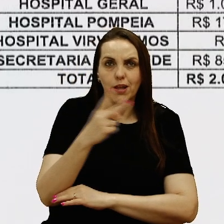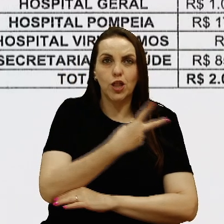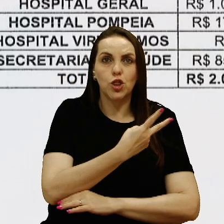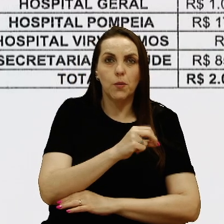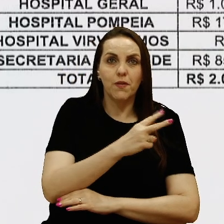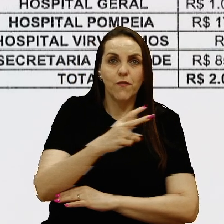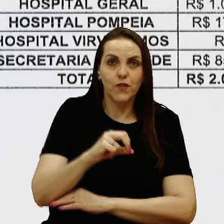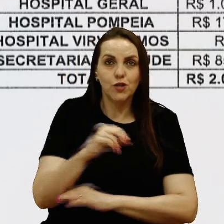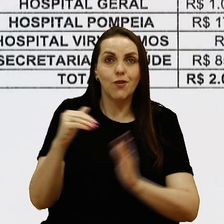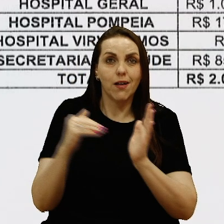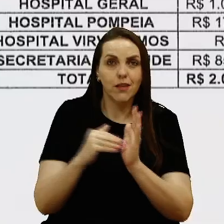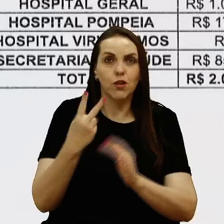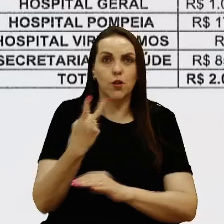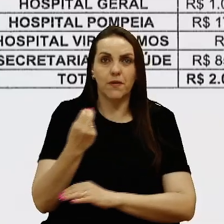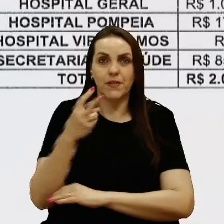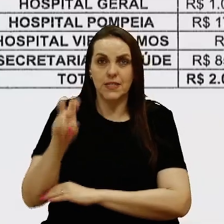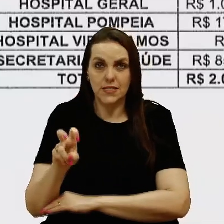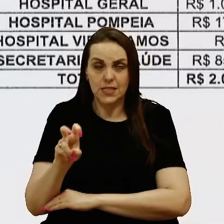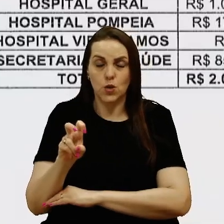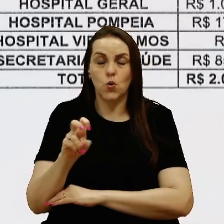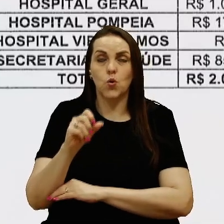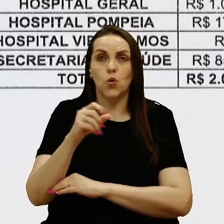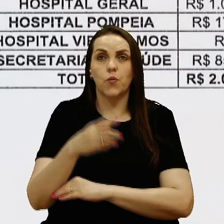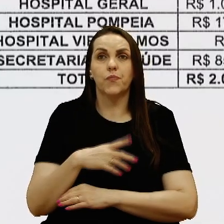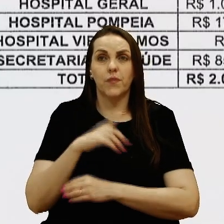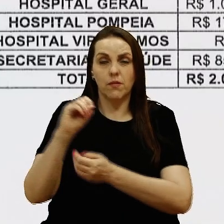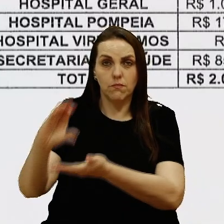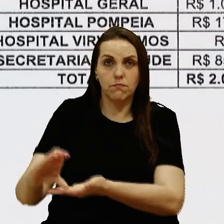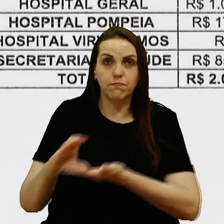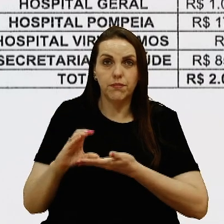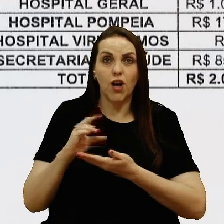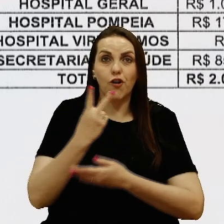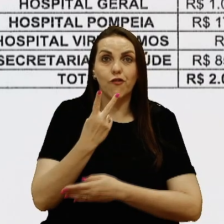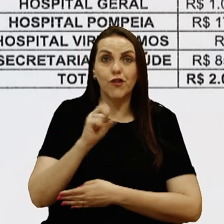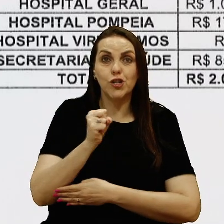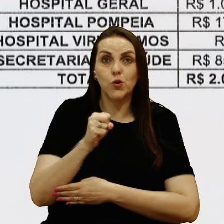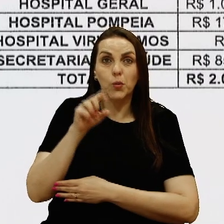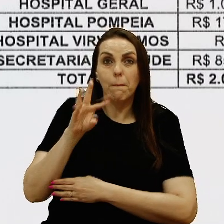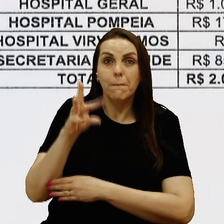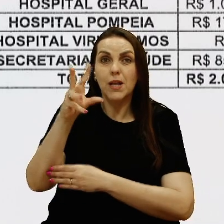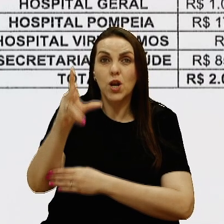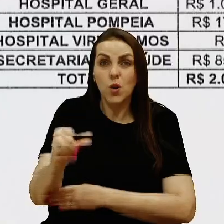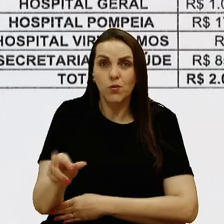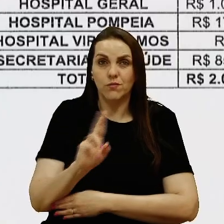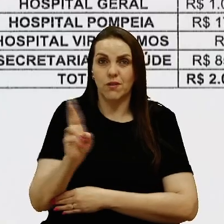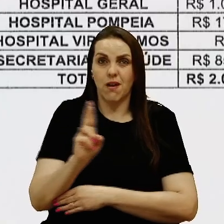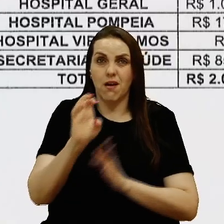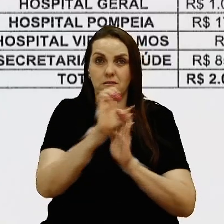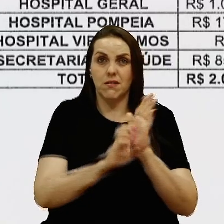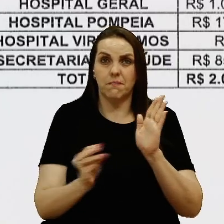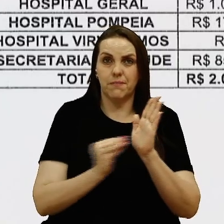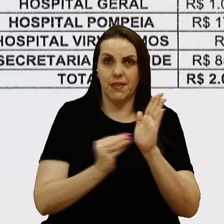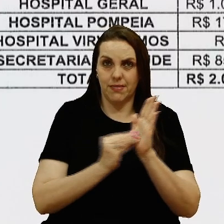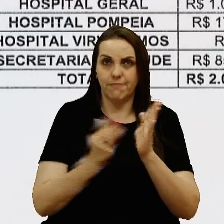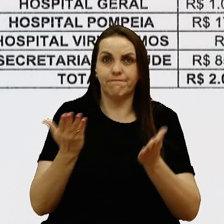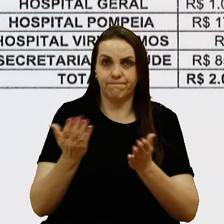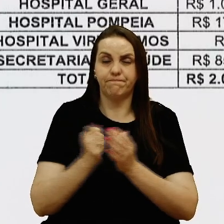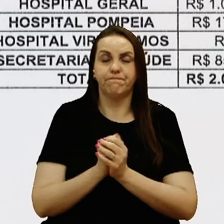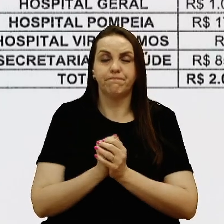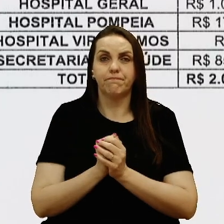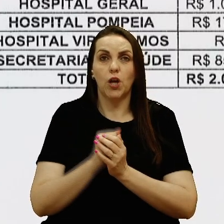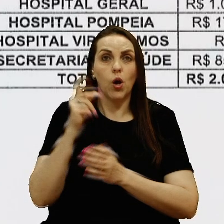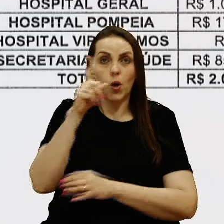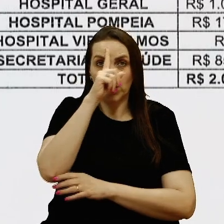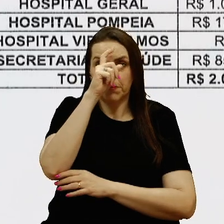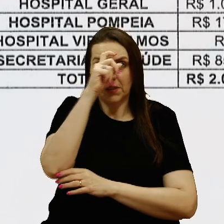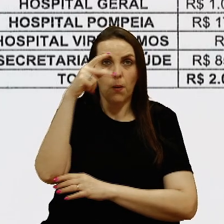2025, recebeu em torno de 28 milhões de reais de emendas parlamentares. O Hospital Pompeia recebeu 13 milhões de